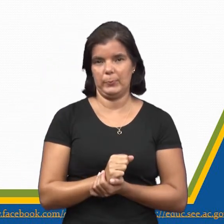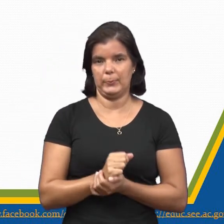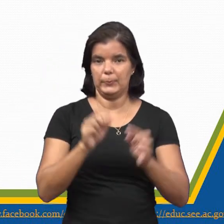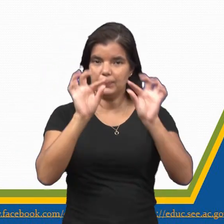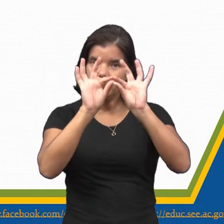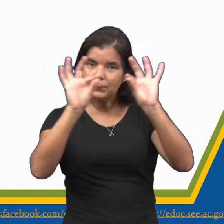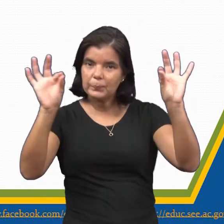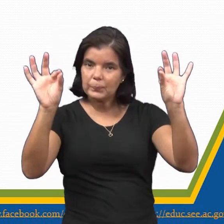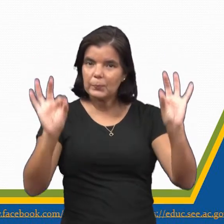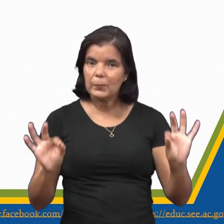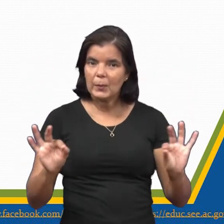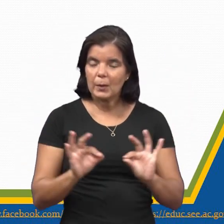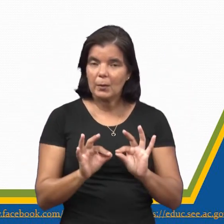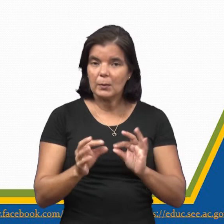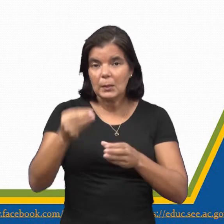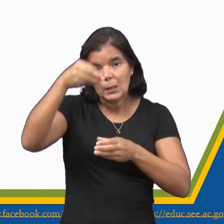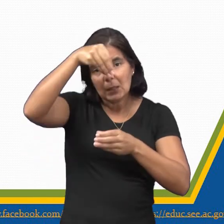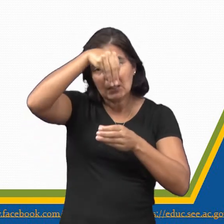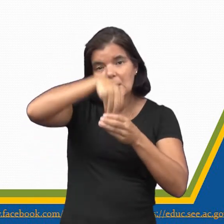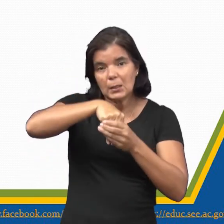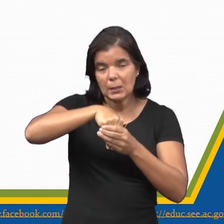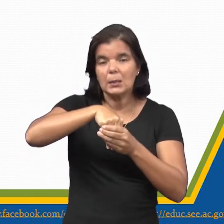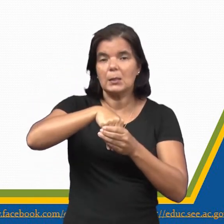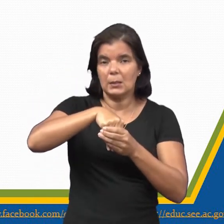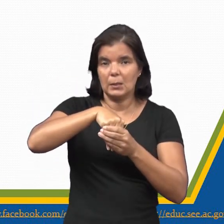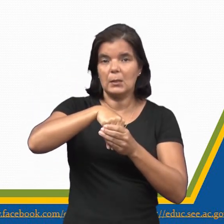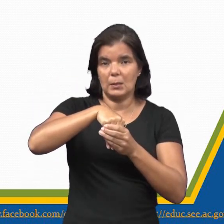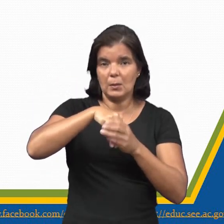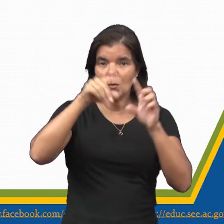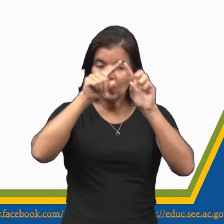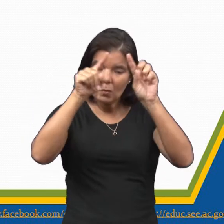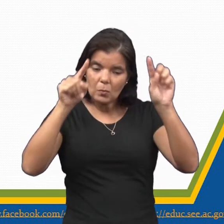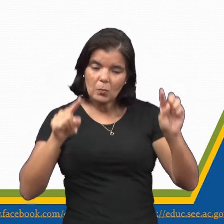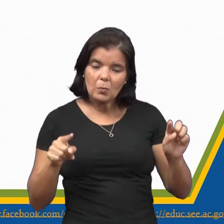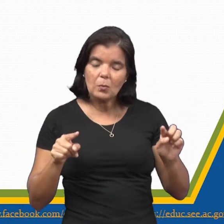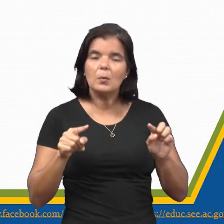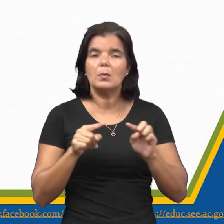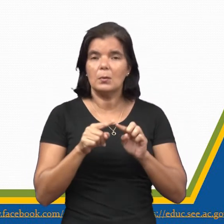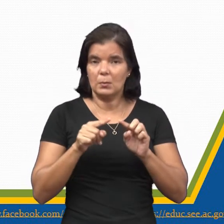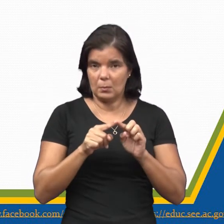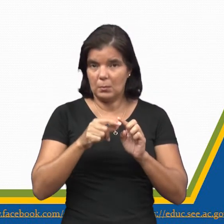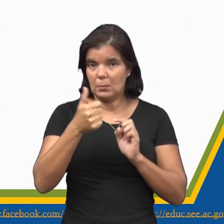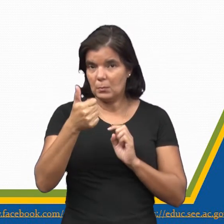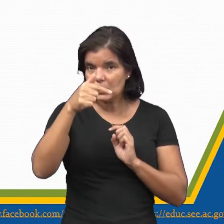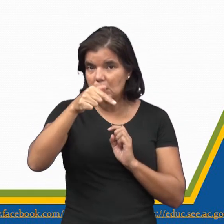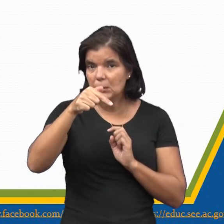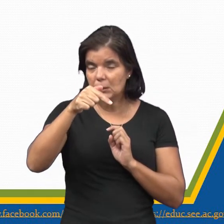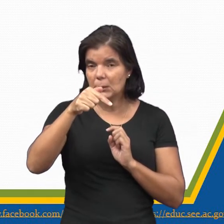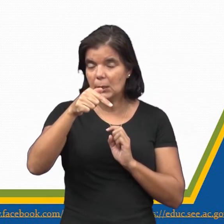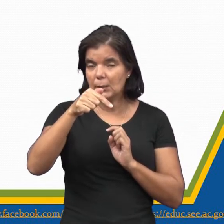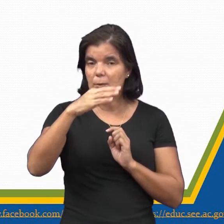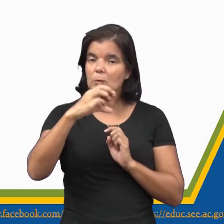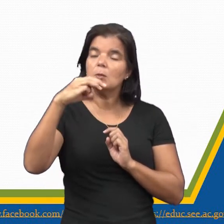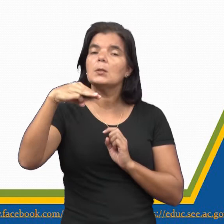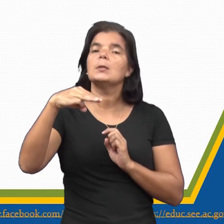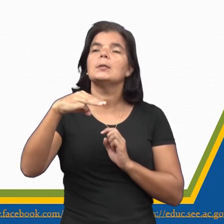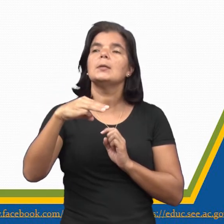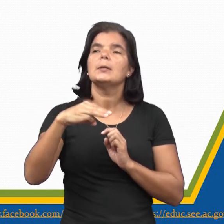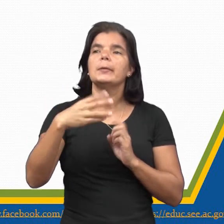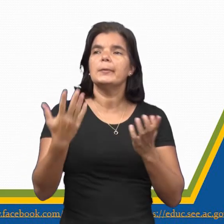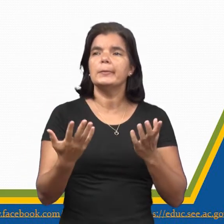área. Ou seja, dentro desse quadrado de 17 centímetros de lado, cabem